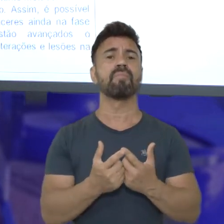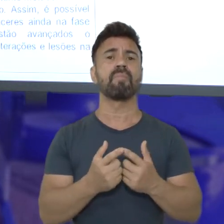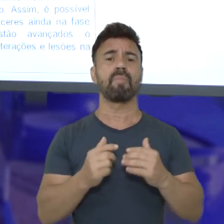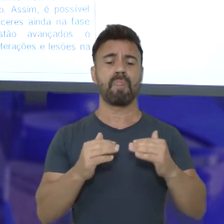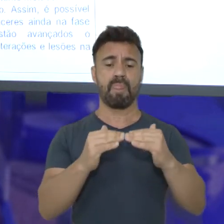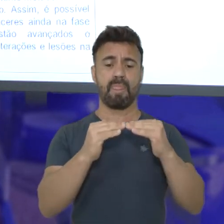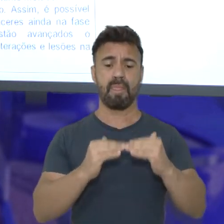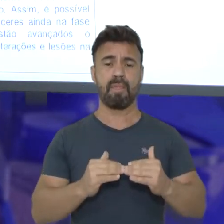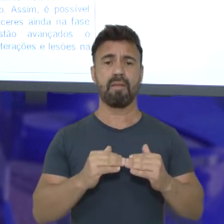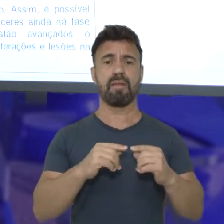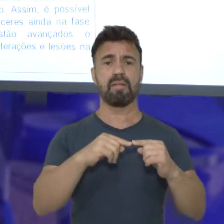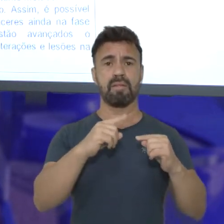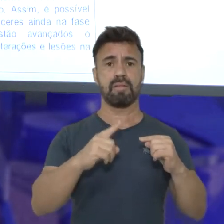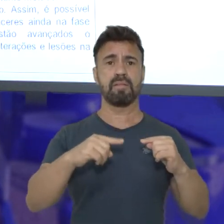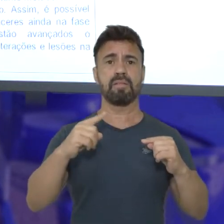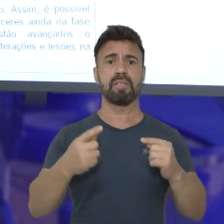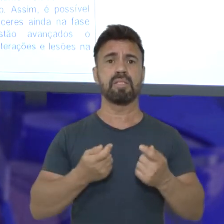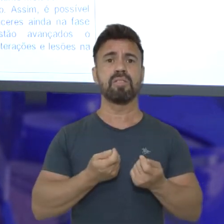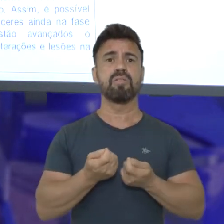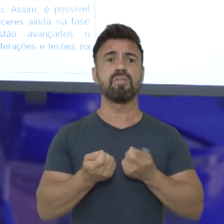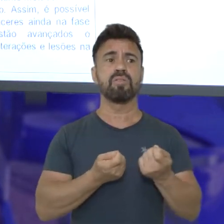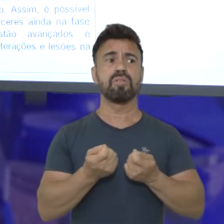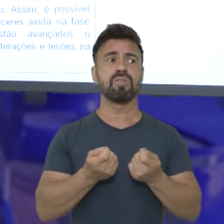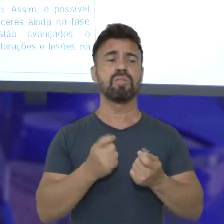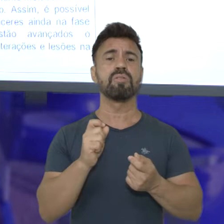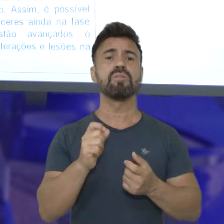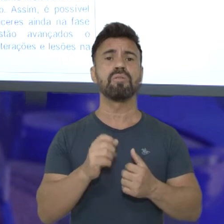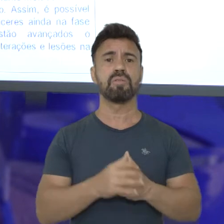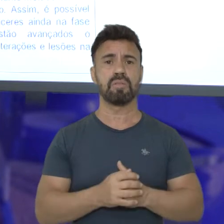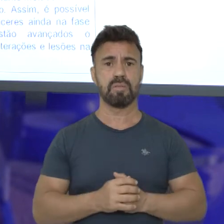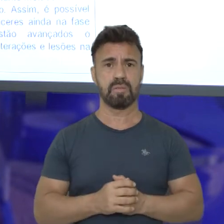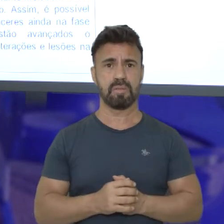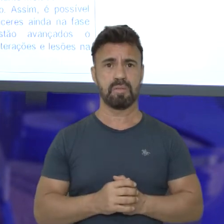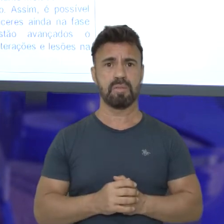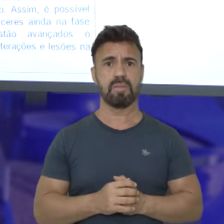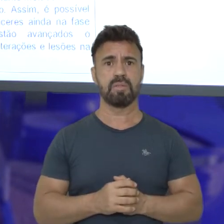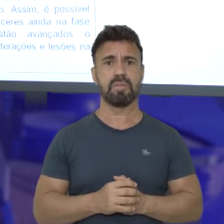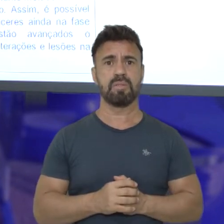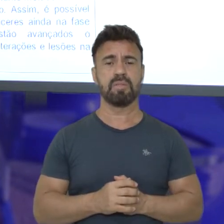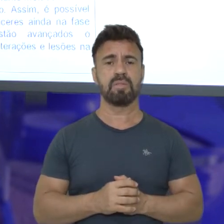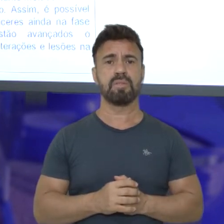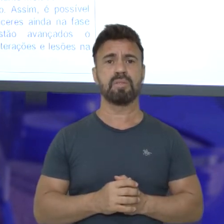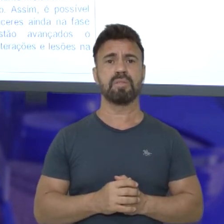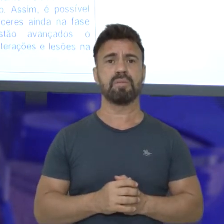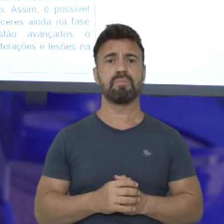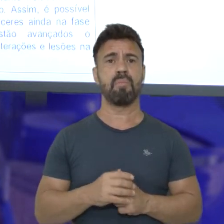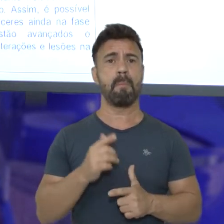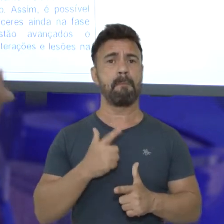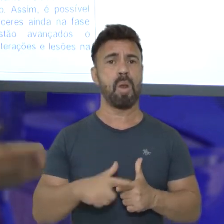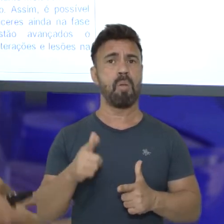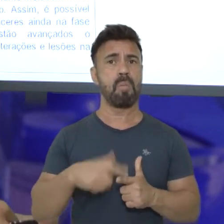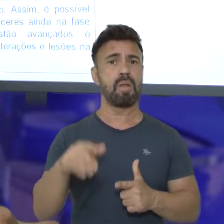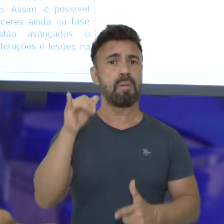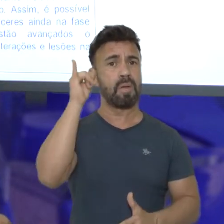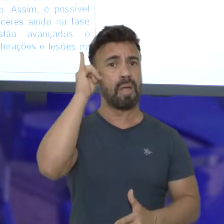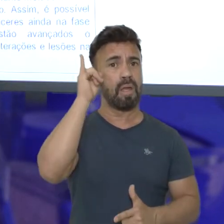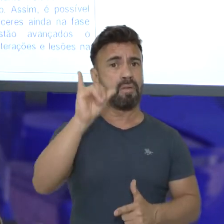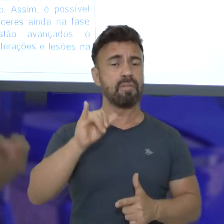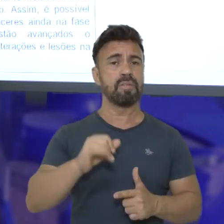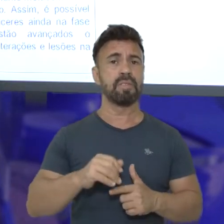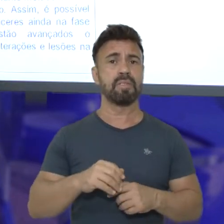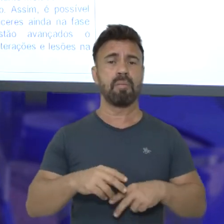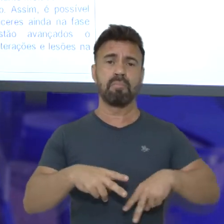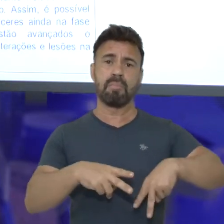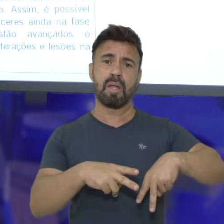baixa quantidade e esse controle faz com que essa radiação não traga algum tipo de problema nem para o